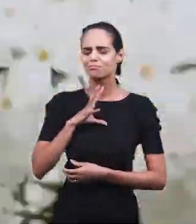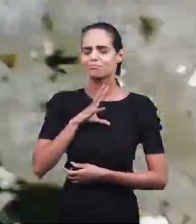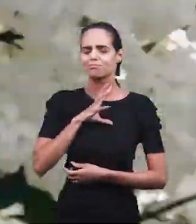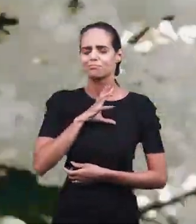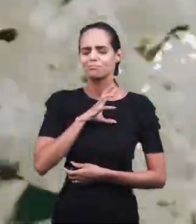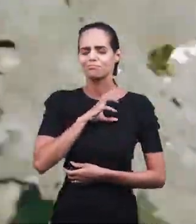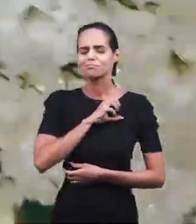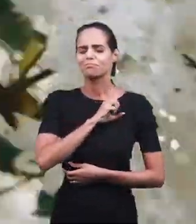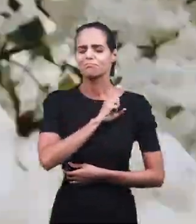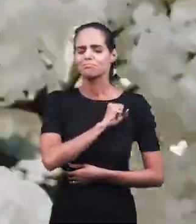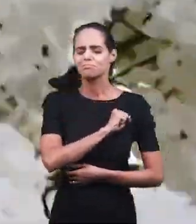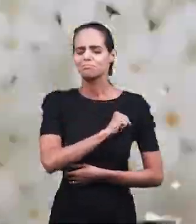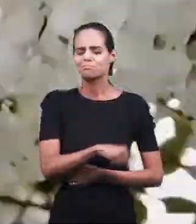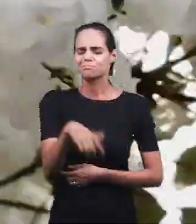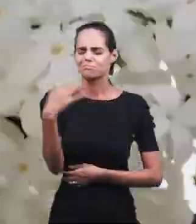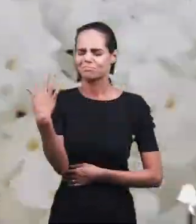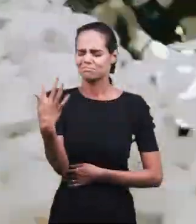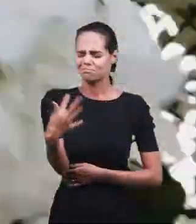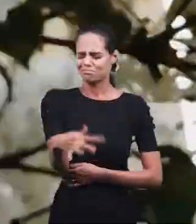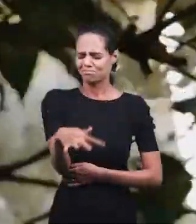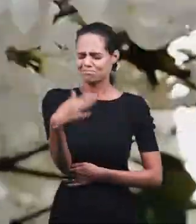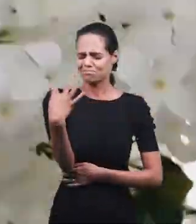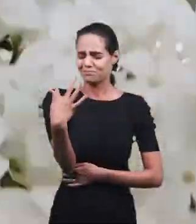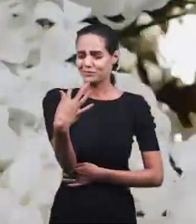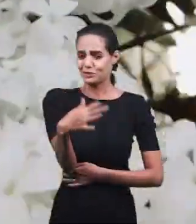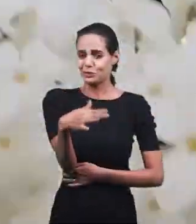deu, nossas dores consigo